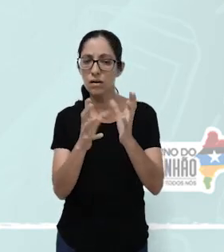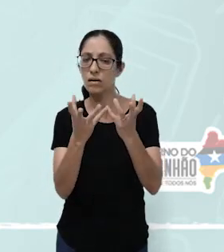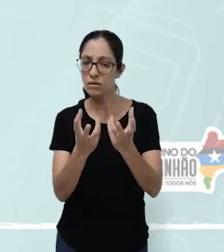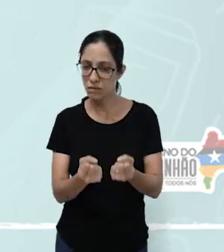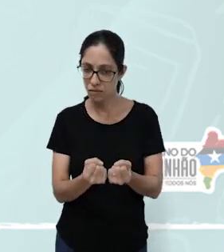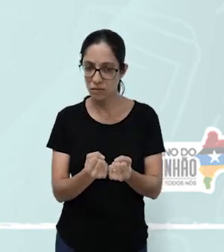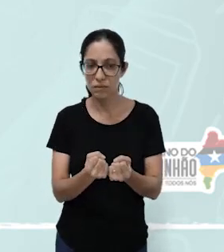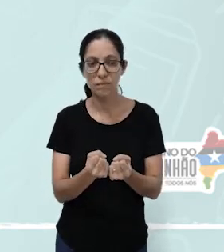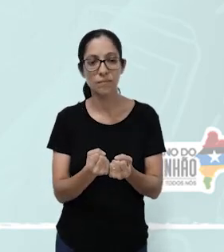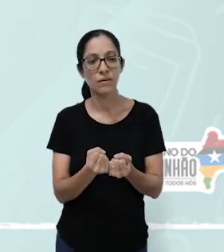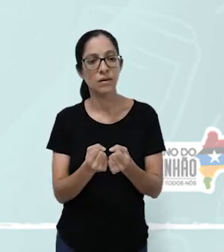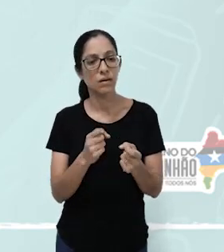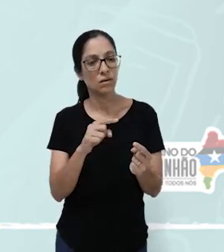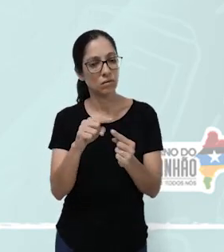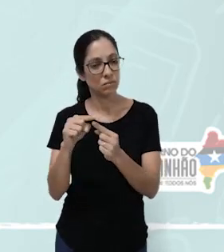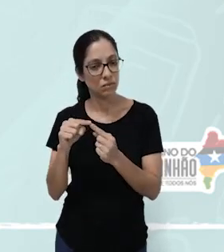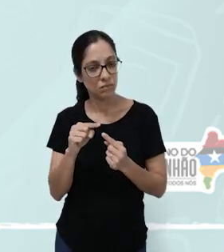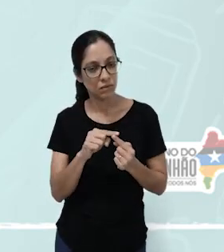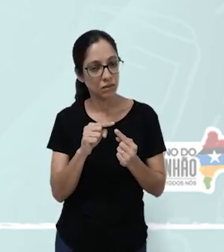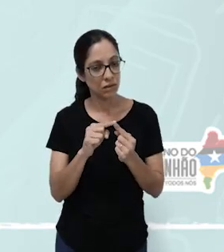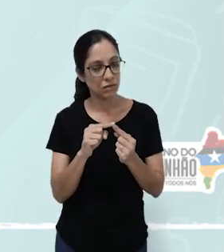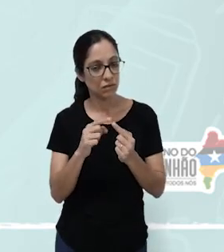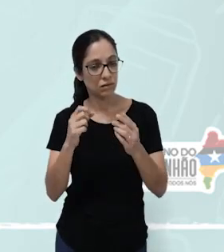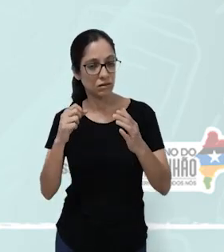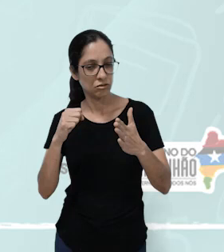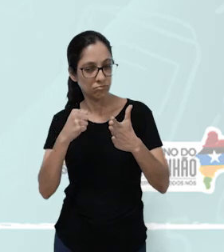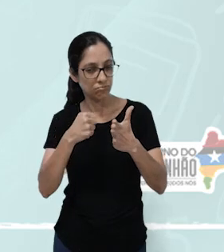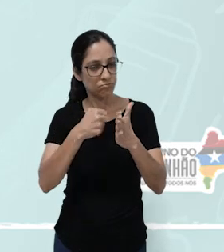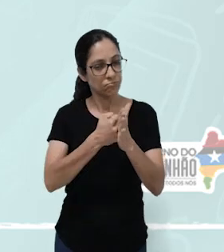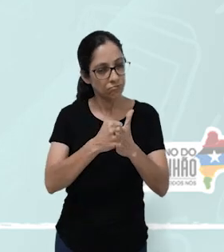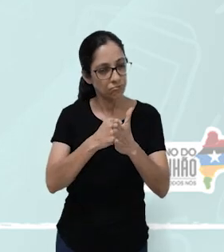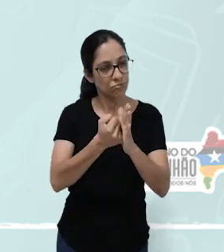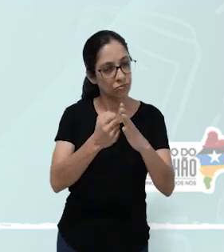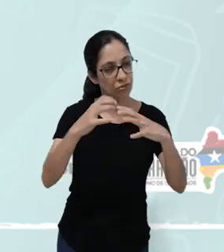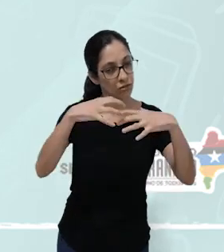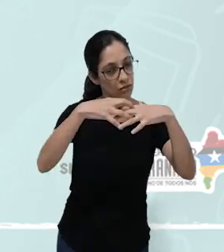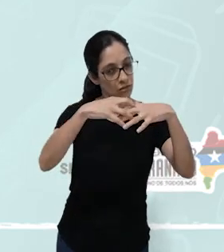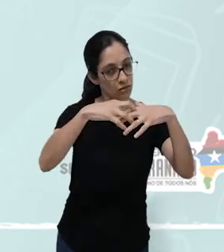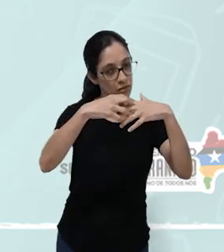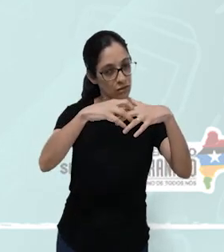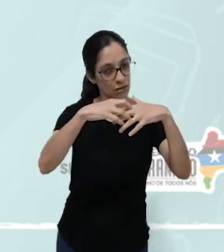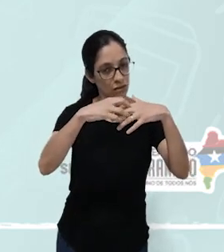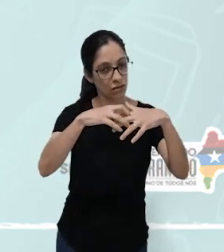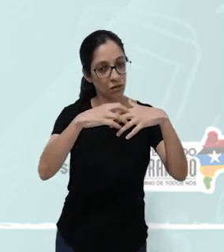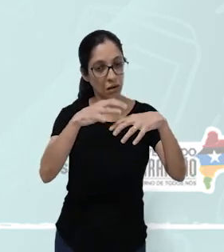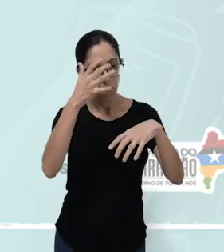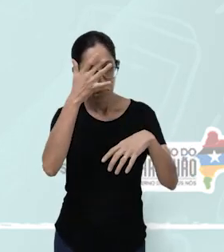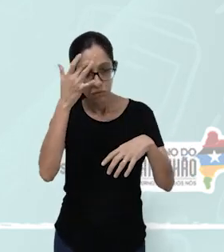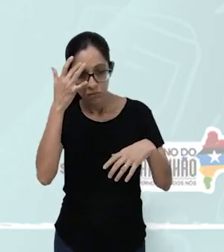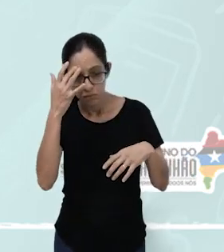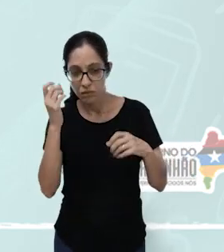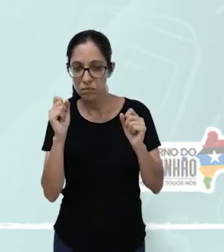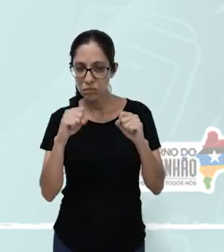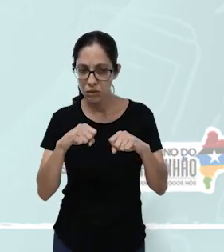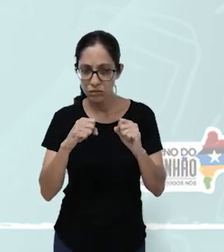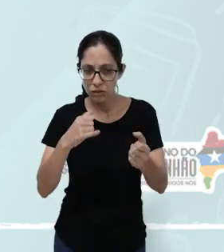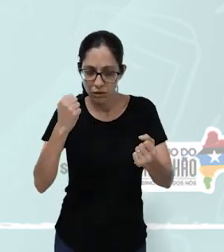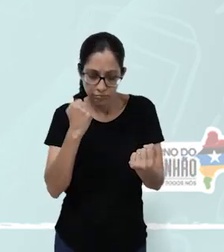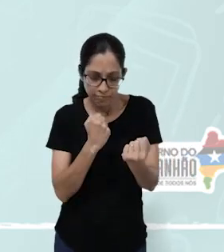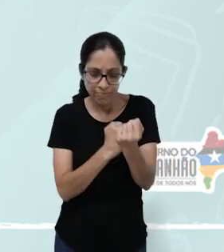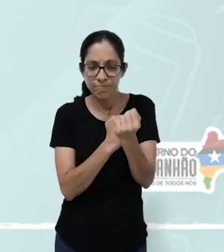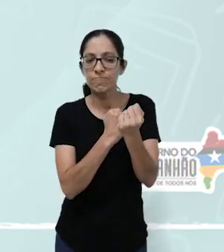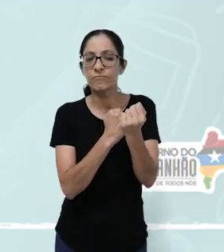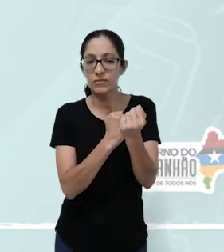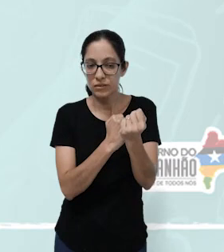com propriedades depressoras do sistema nervoso central, que podem causar dependência física e psíquica. Tá aqui,